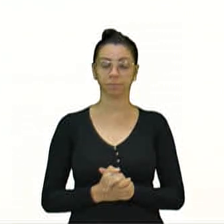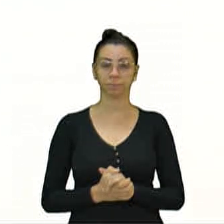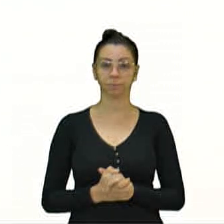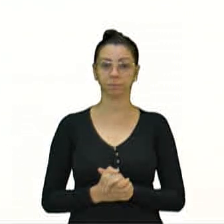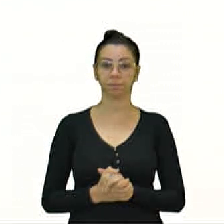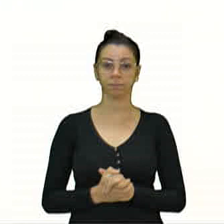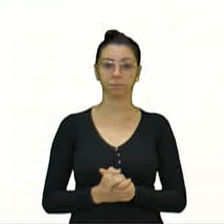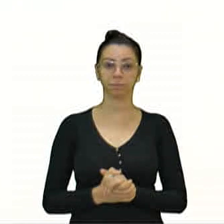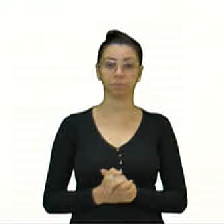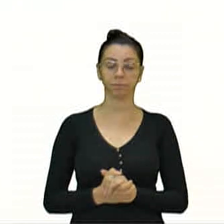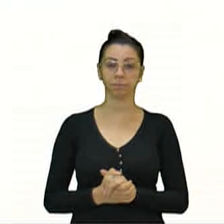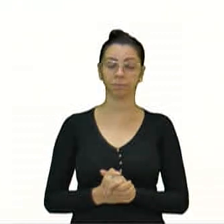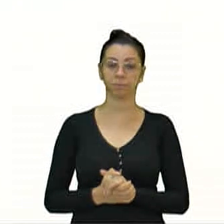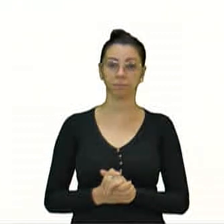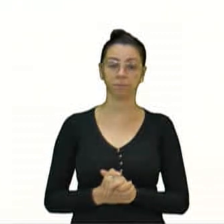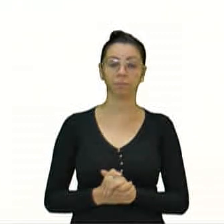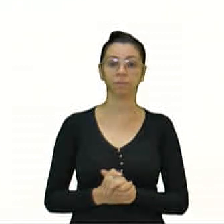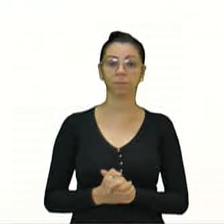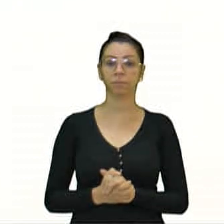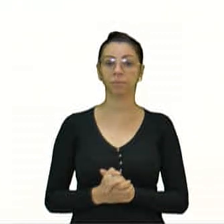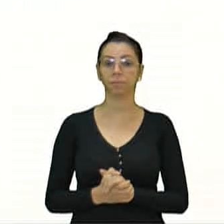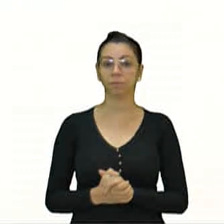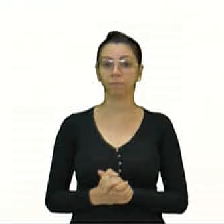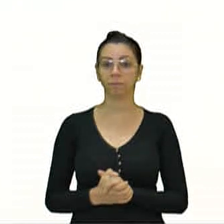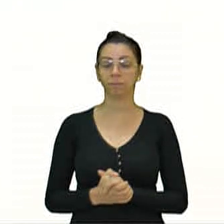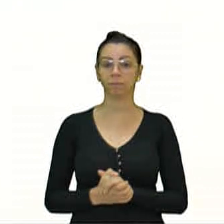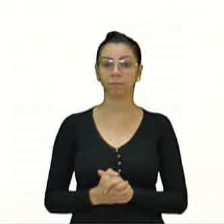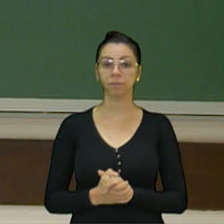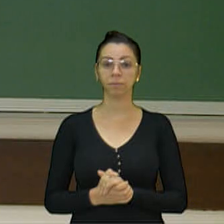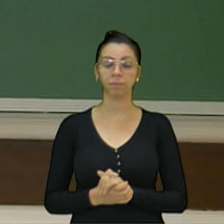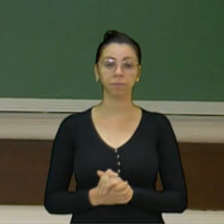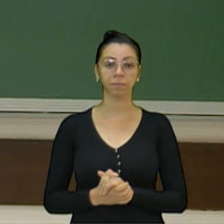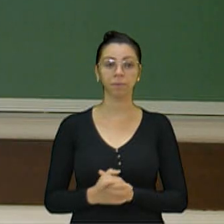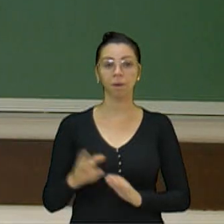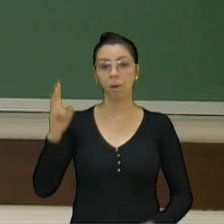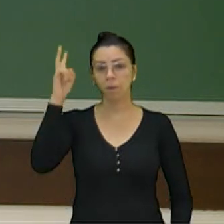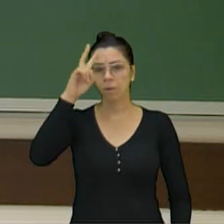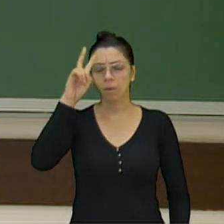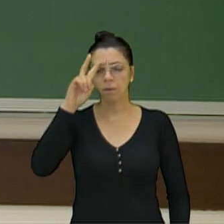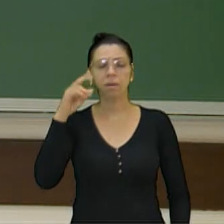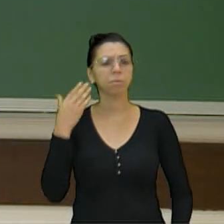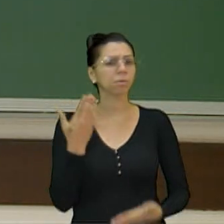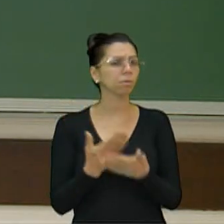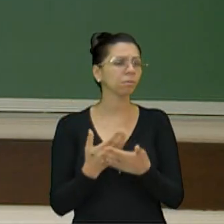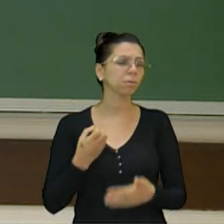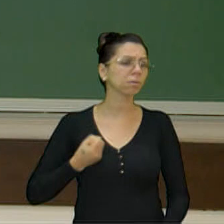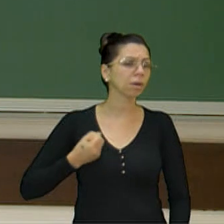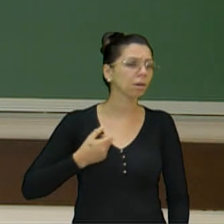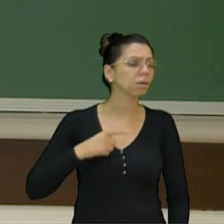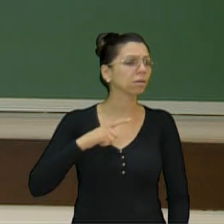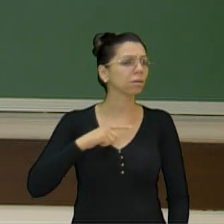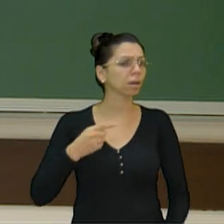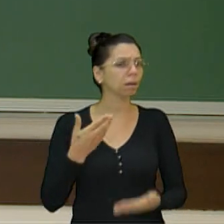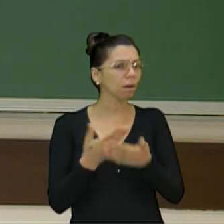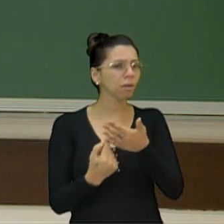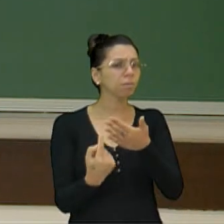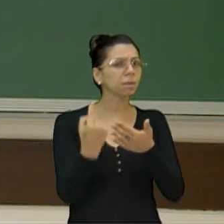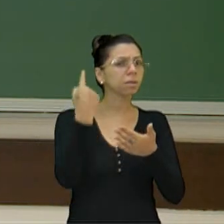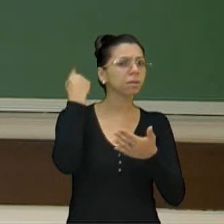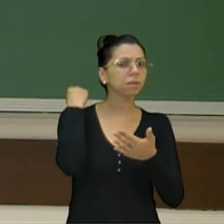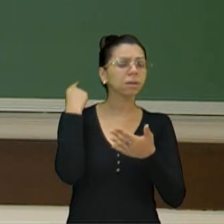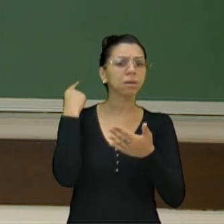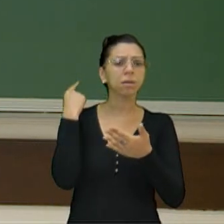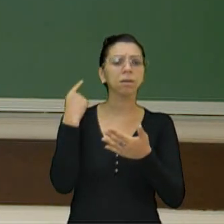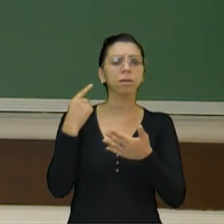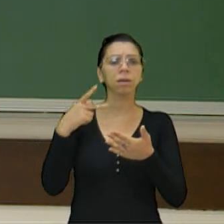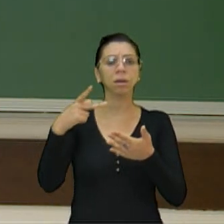advantages, entre as vantagens. Eu não lembro agora o número da aula, mas teve uma aula aí para trás que a gente falou sobre preposições de lugar,